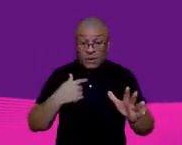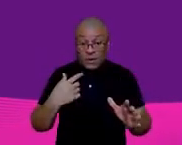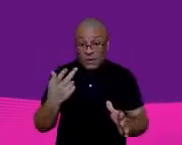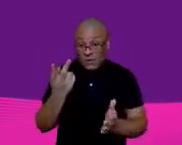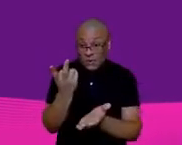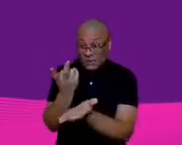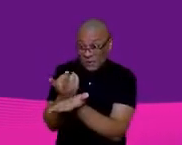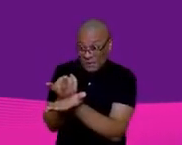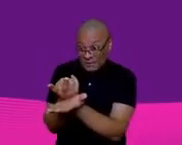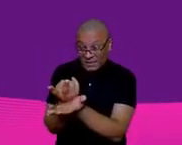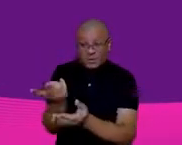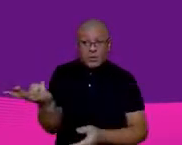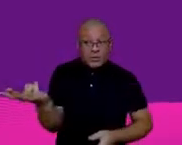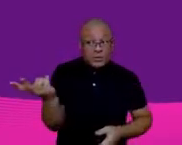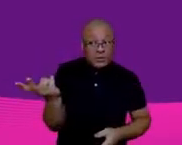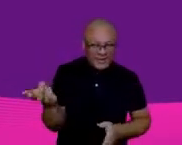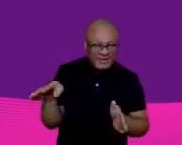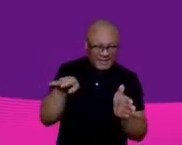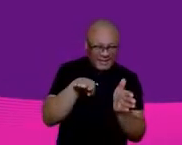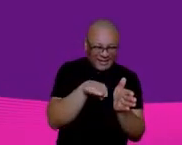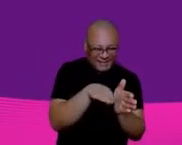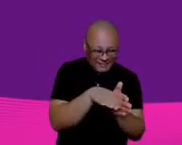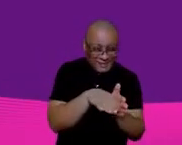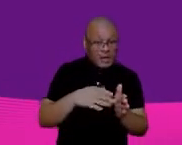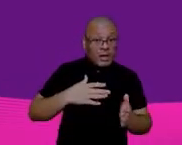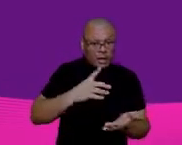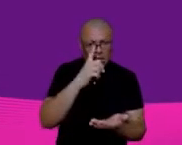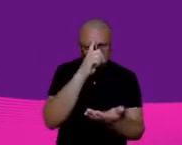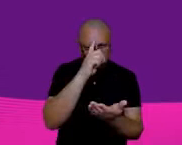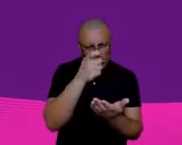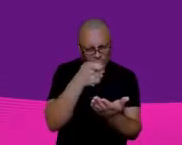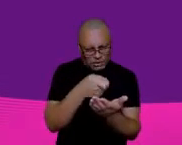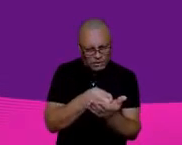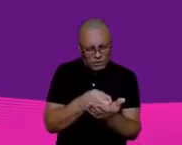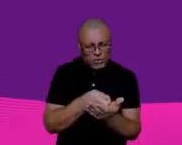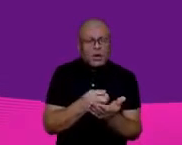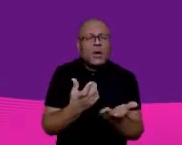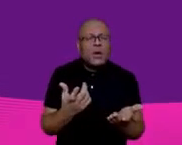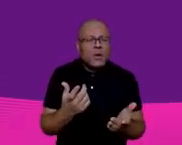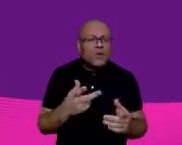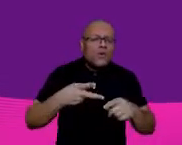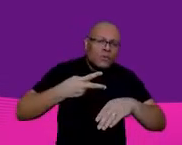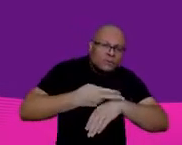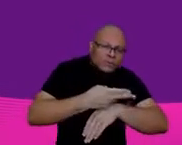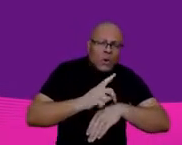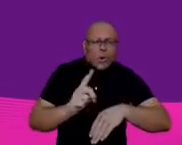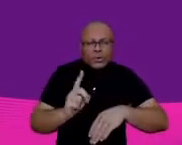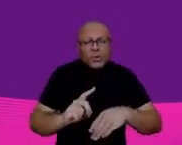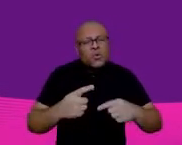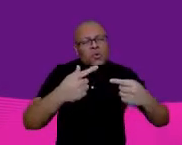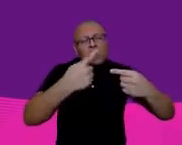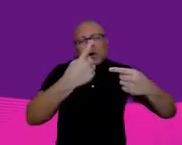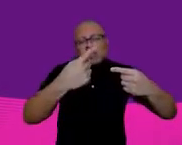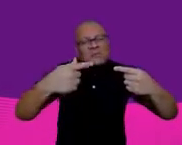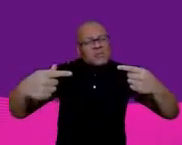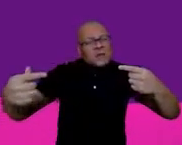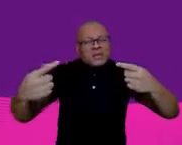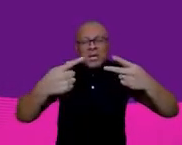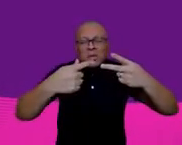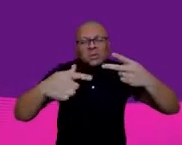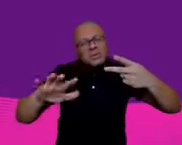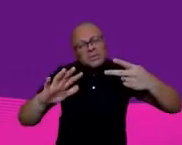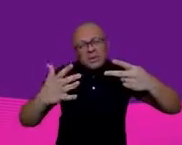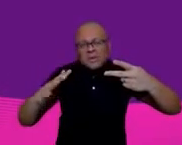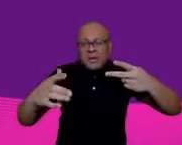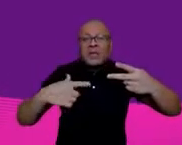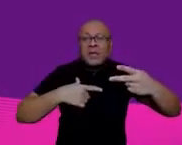cirurgia. Normalmente é um processo de uma, duas semanas. Fazemos uma tomografia